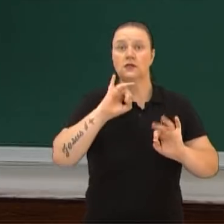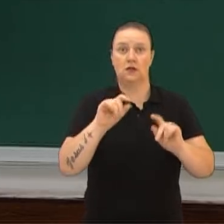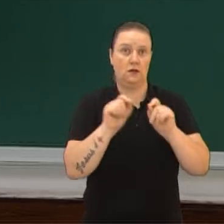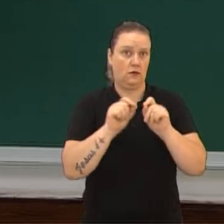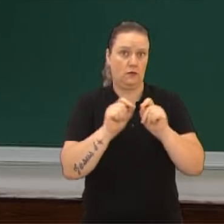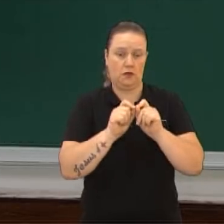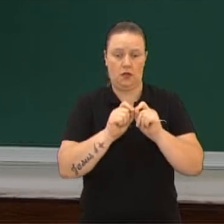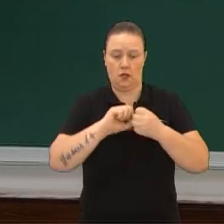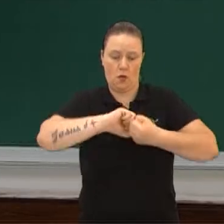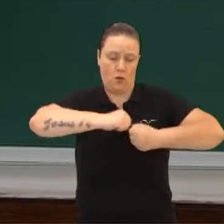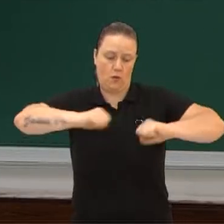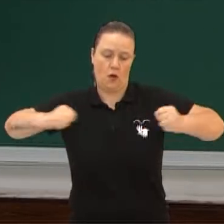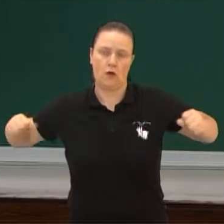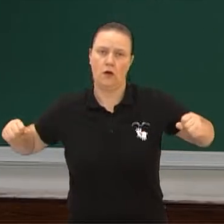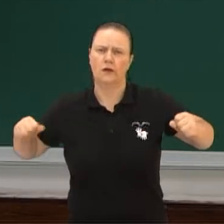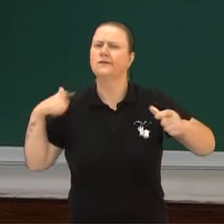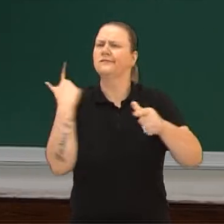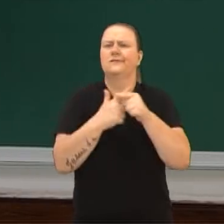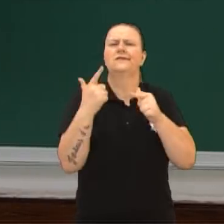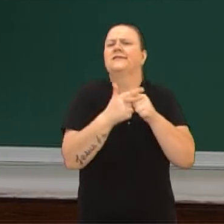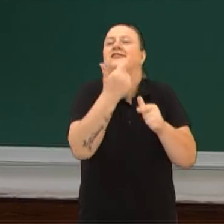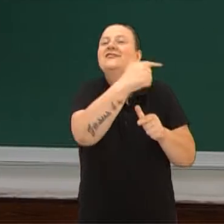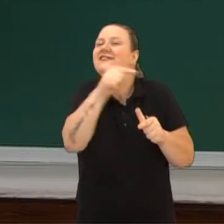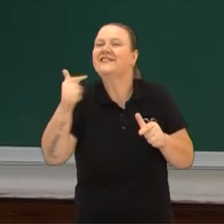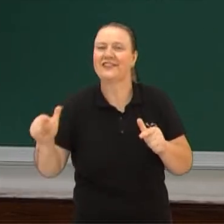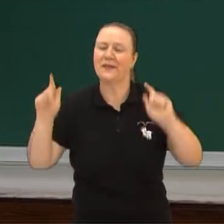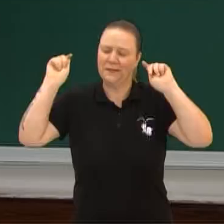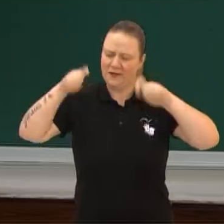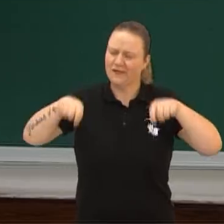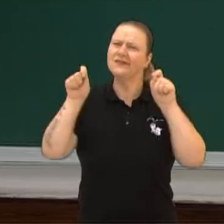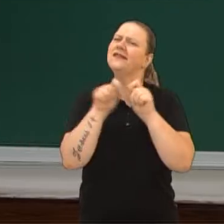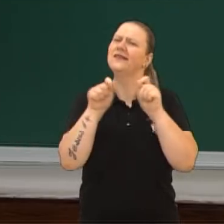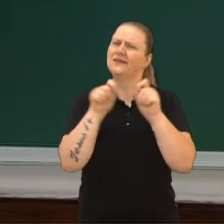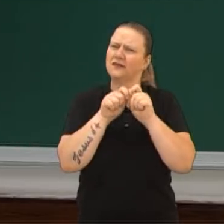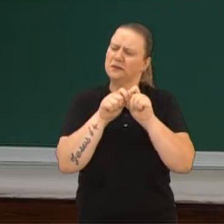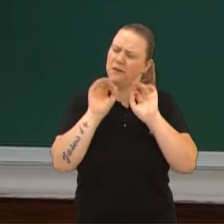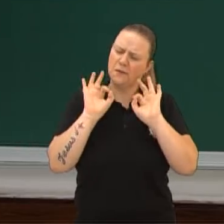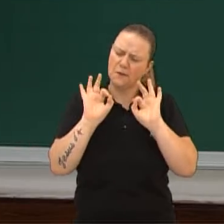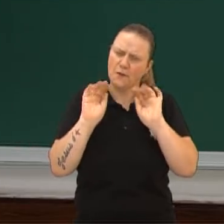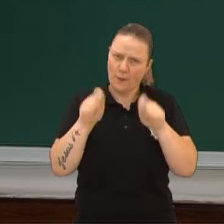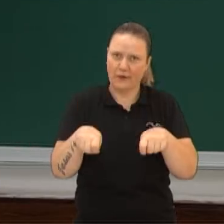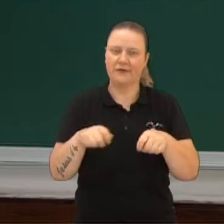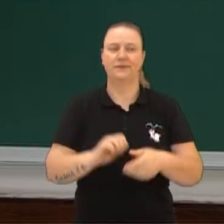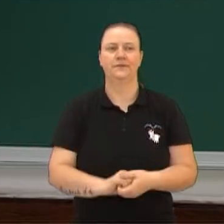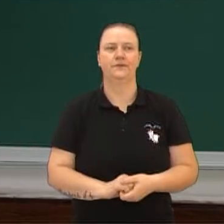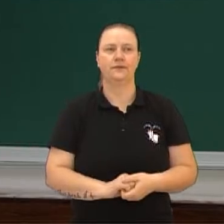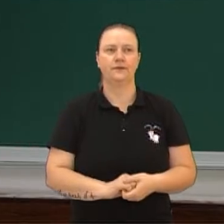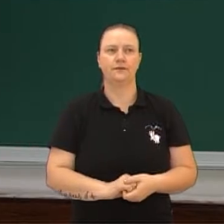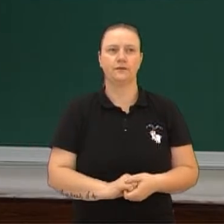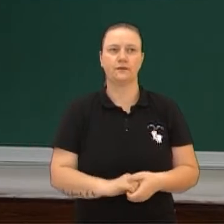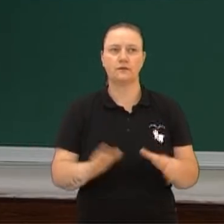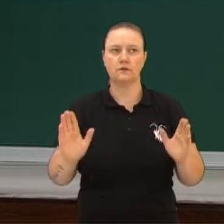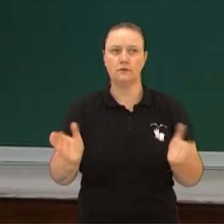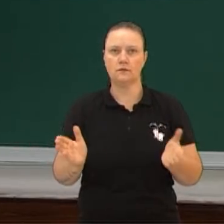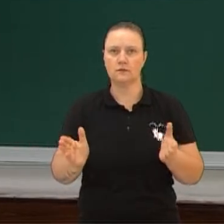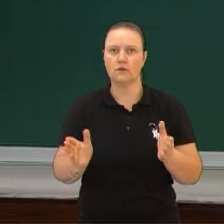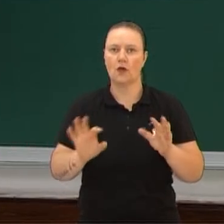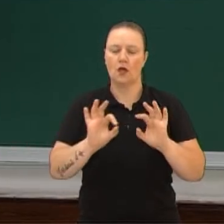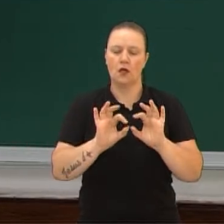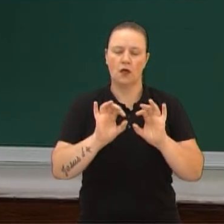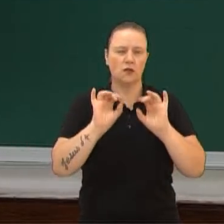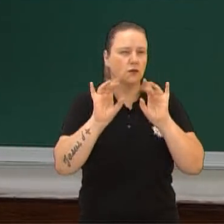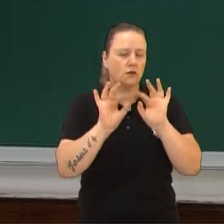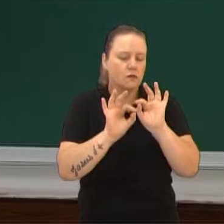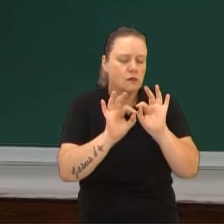aí numa folha, no caderno, não tem problema, tá bom? É assim mesmo. Perceba que aqui foi 1, 2, 3, 4, 5. Isso se chama escala. Você